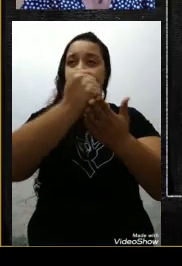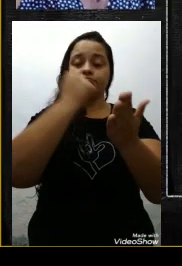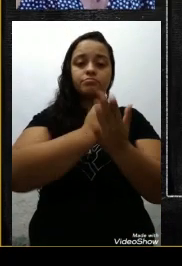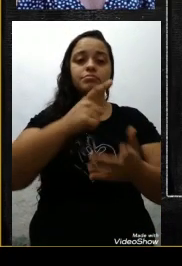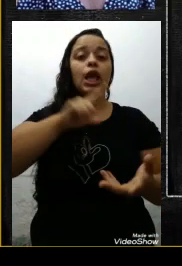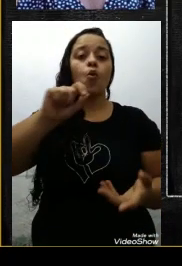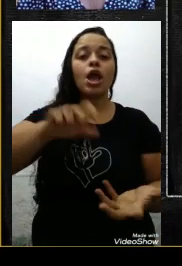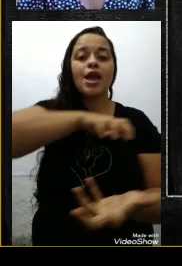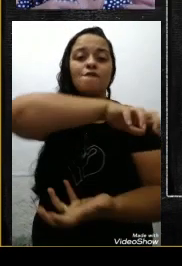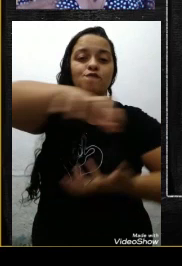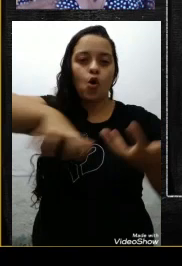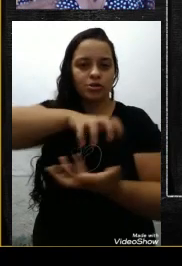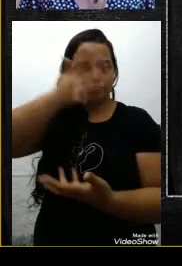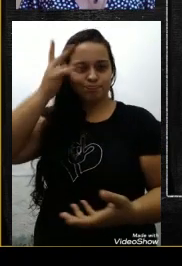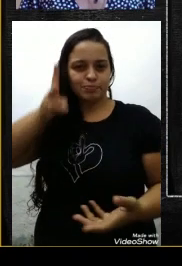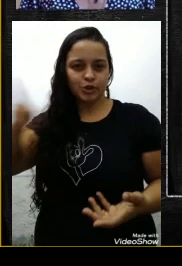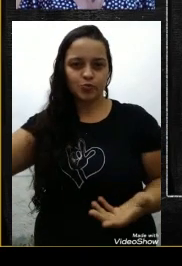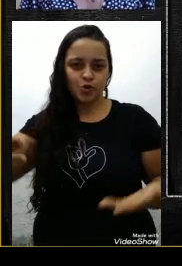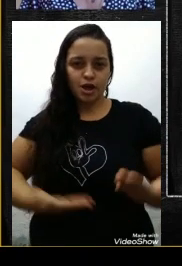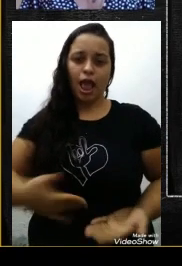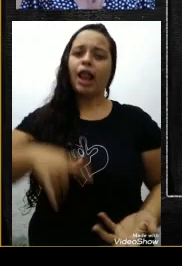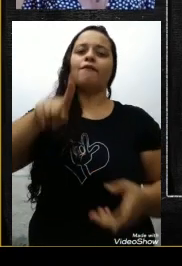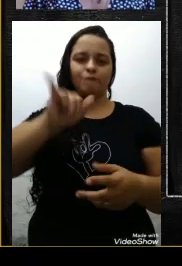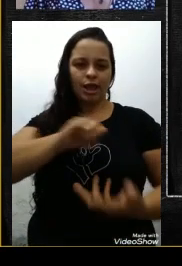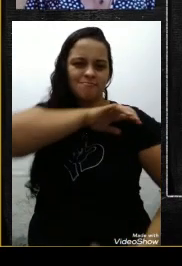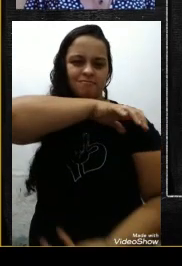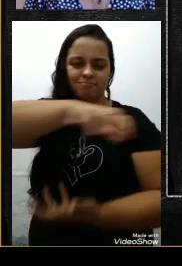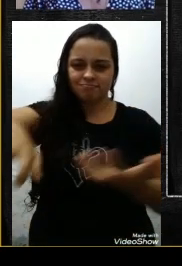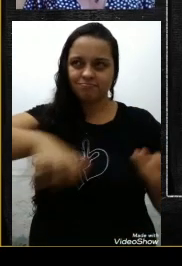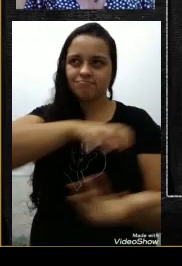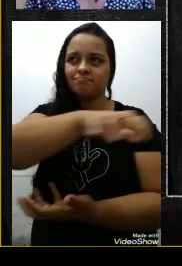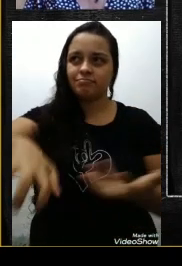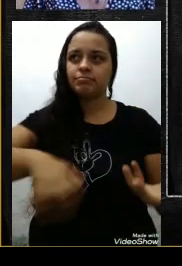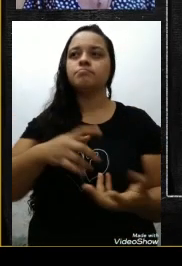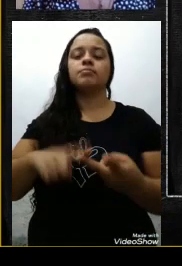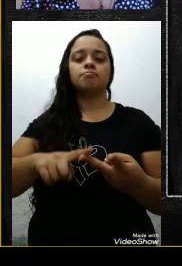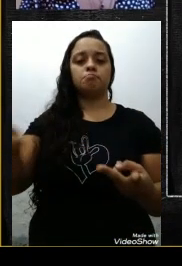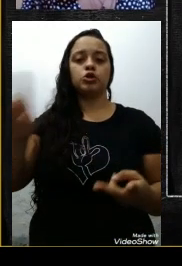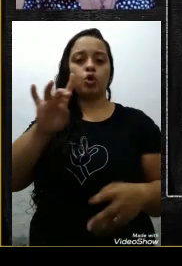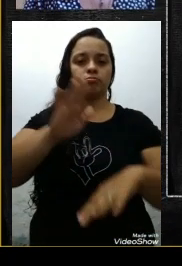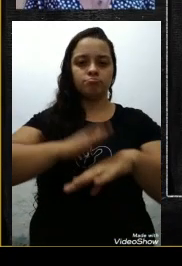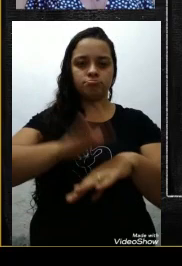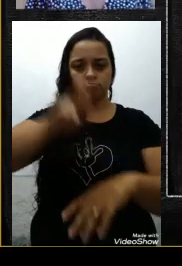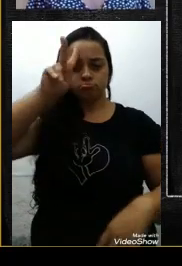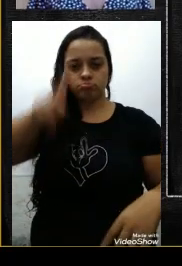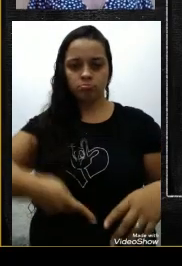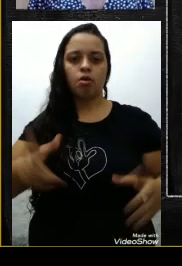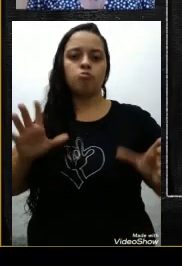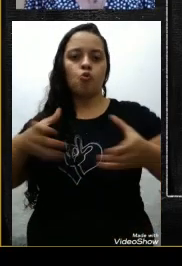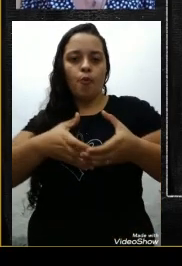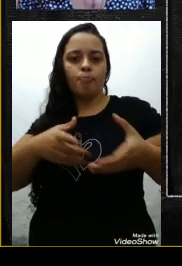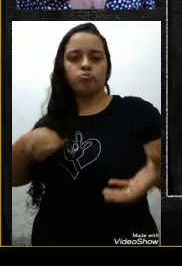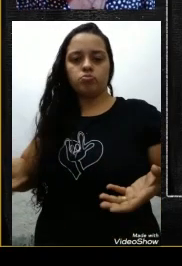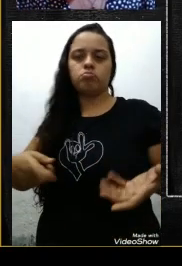história. Aconteceram em vários momentos diferentes. Não foi a primeira vez que os camponeses se revoltaram, também não foram as últimas